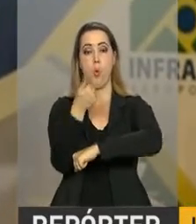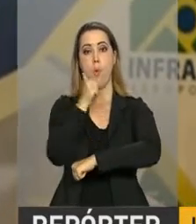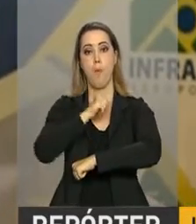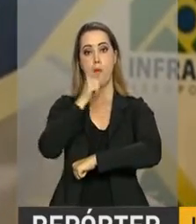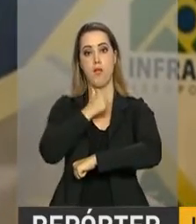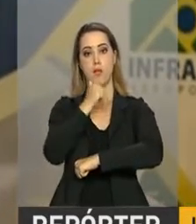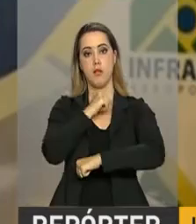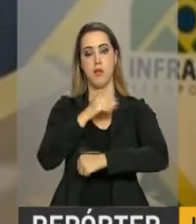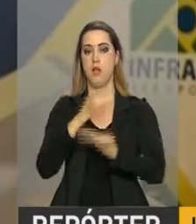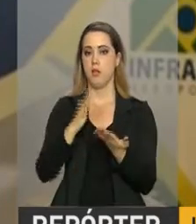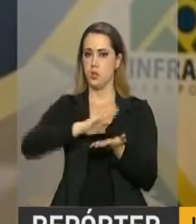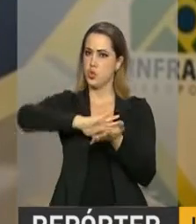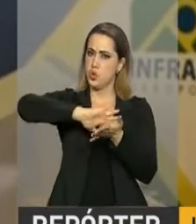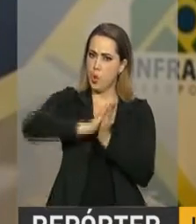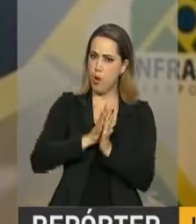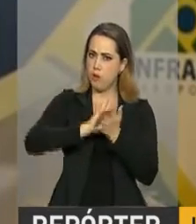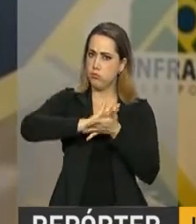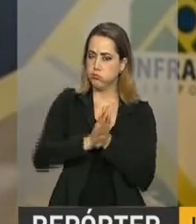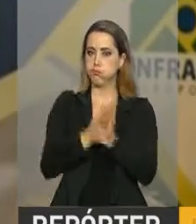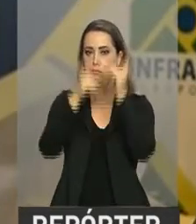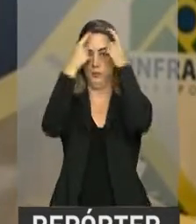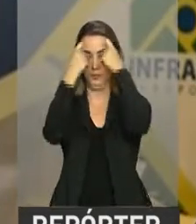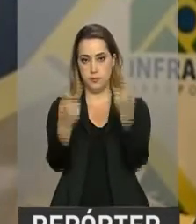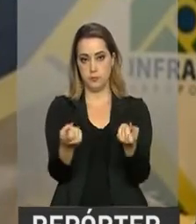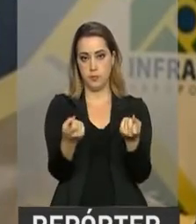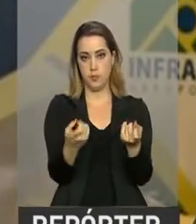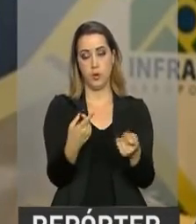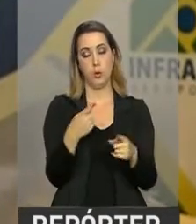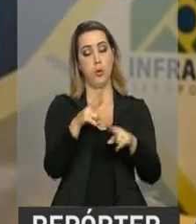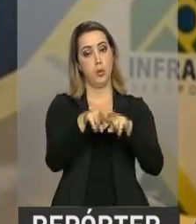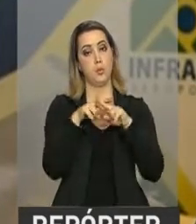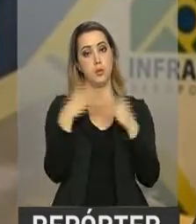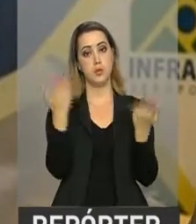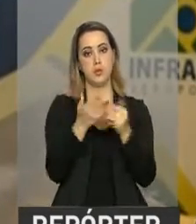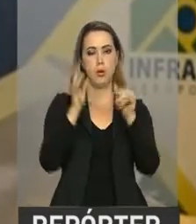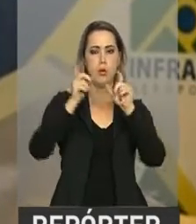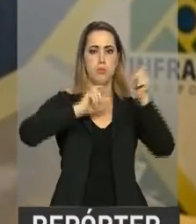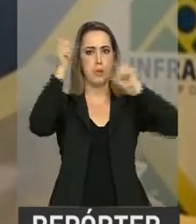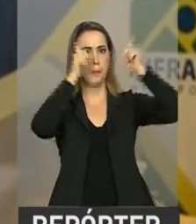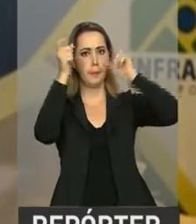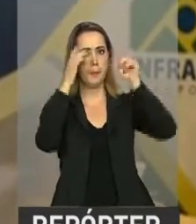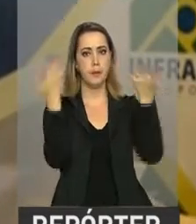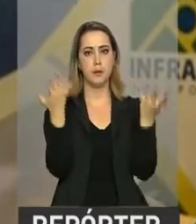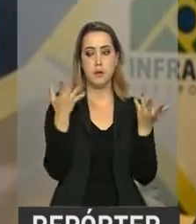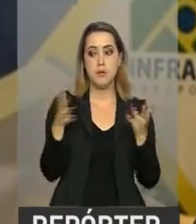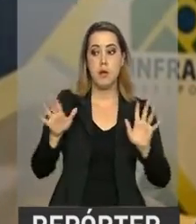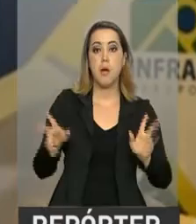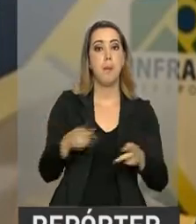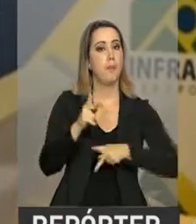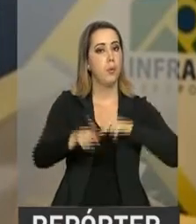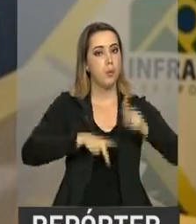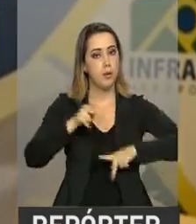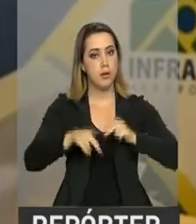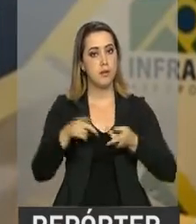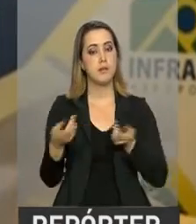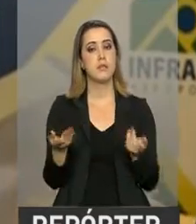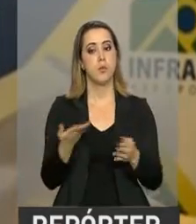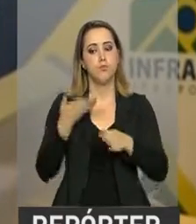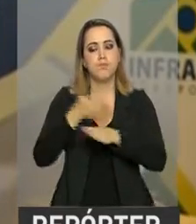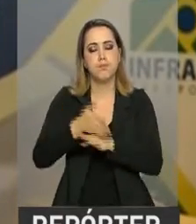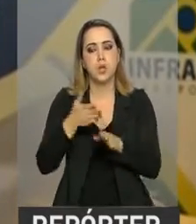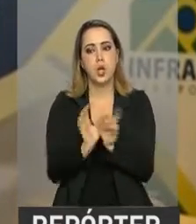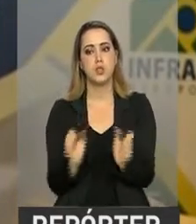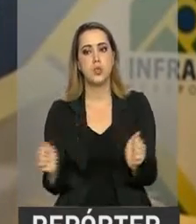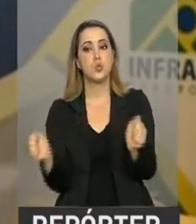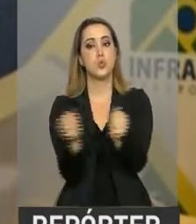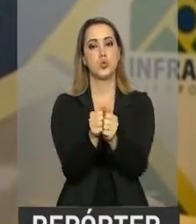sofrem algum tipo de violência. Por isso, então, essa campanha é para despertar realmente a população e engajar nessa